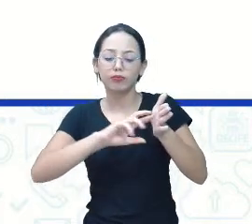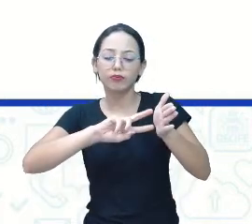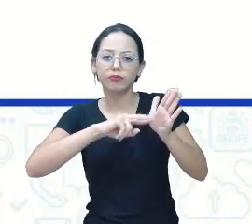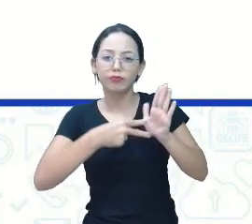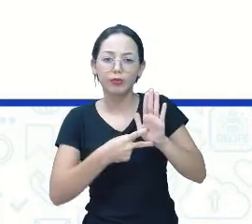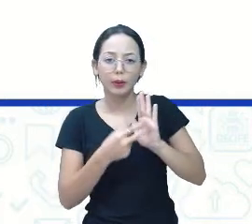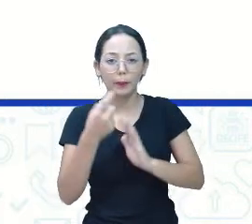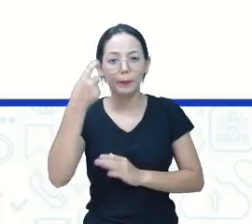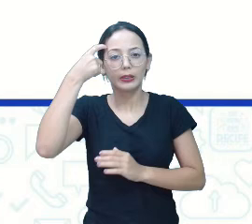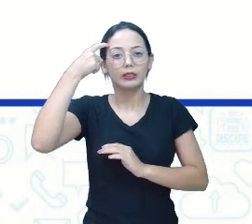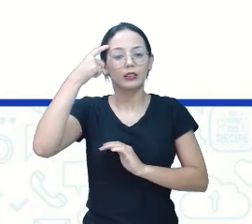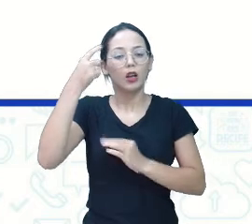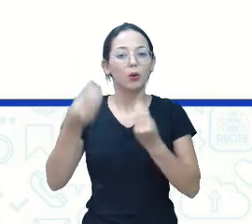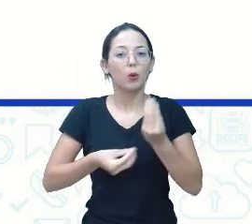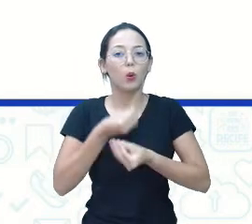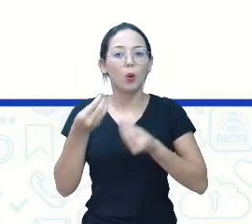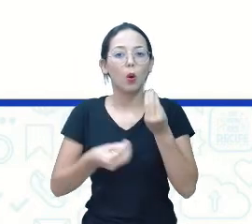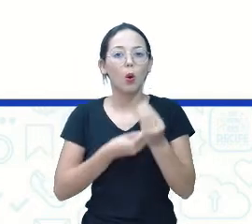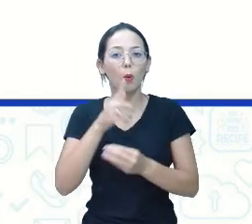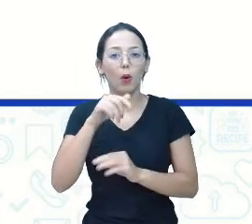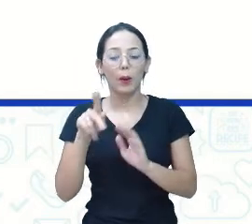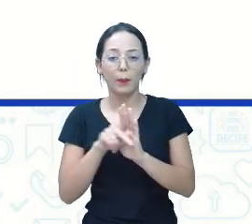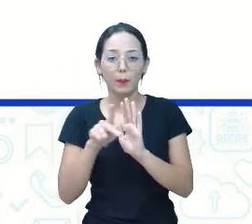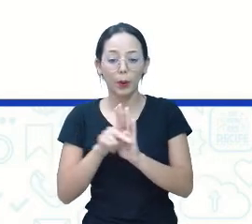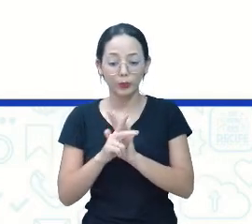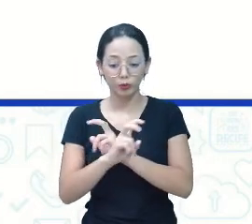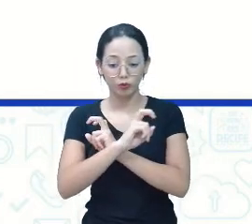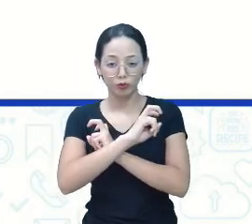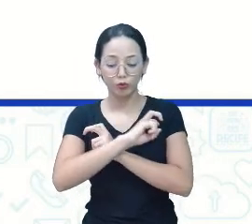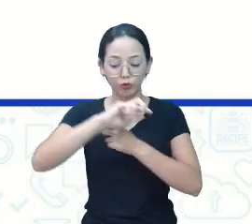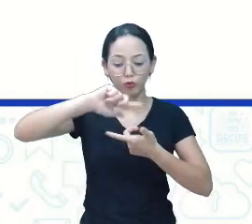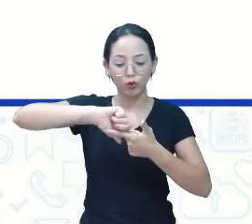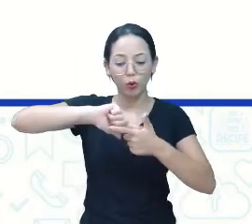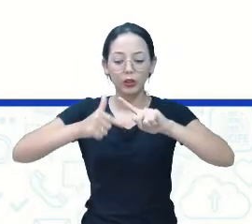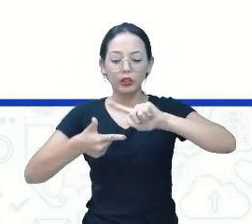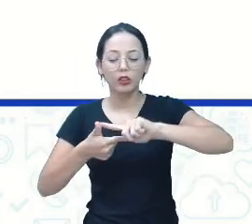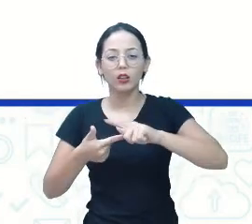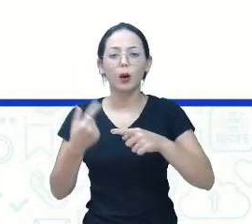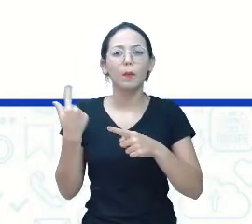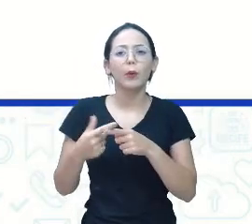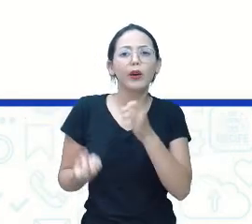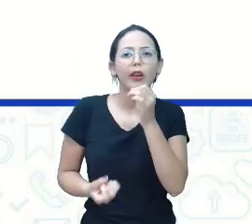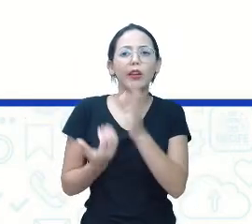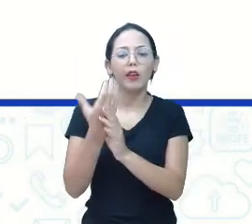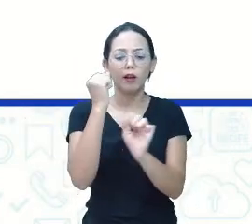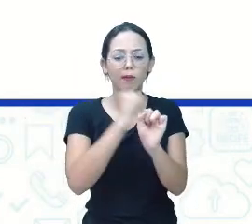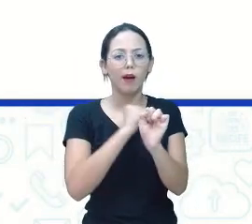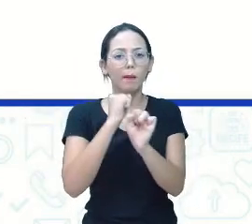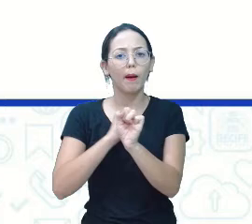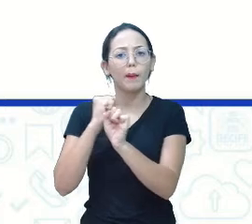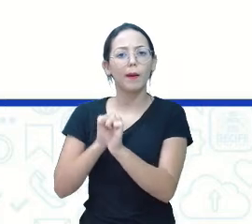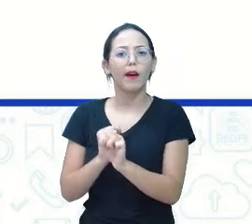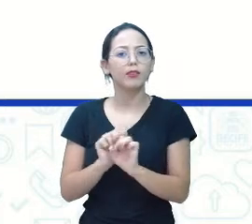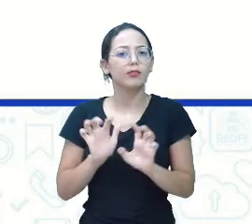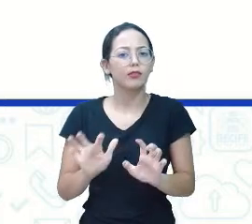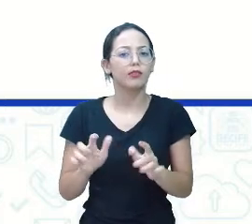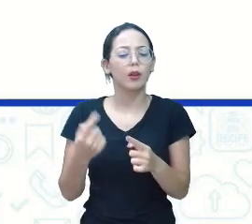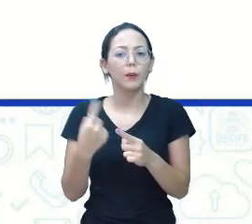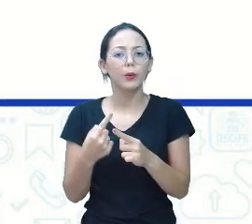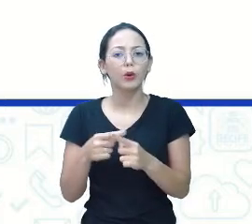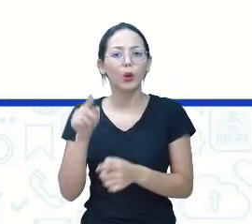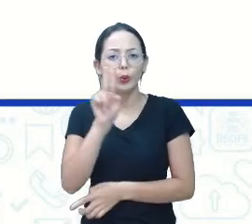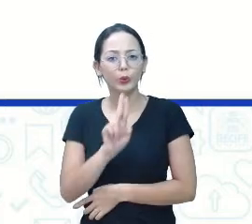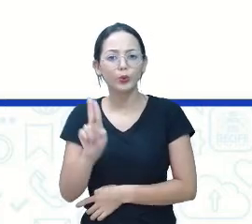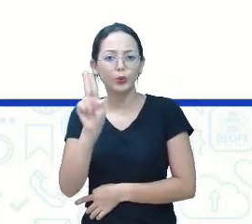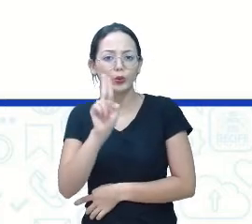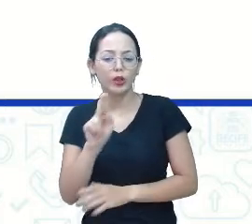pensar um pouco de como é que era a geometria egípcia, por que eles construíam daquela forma, porque eles